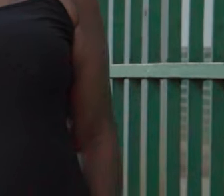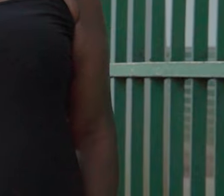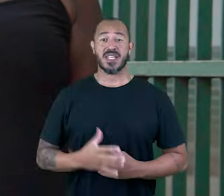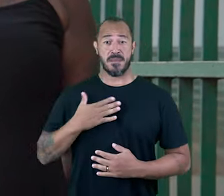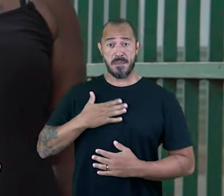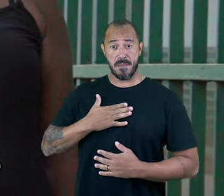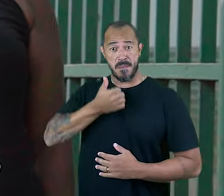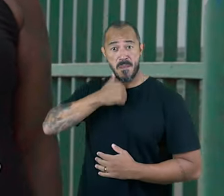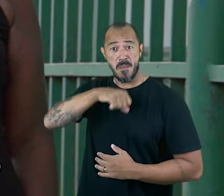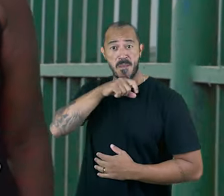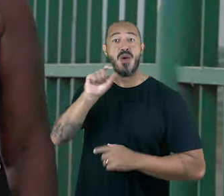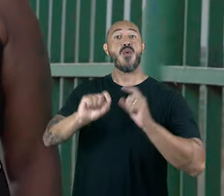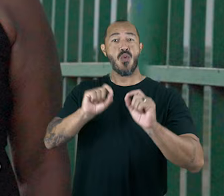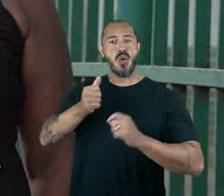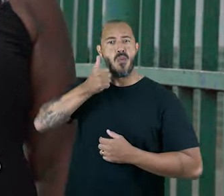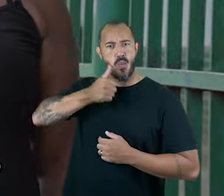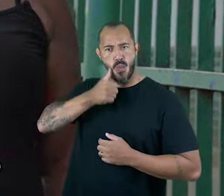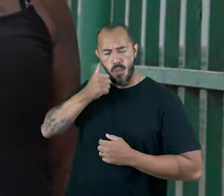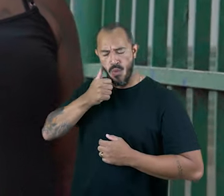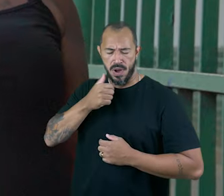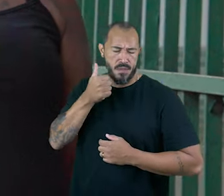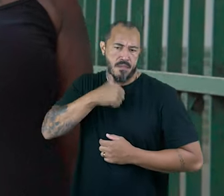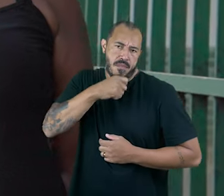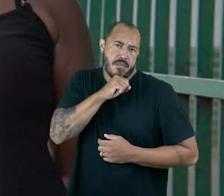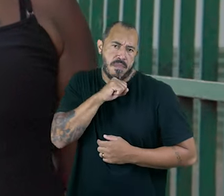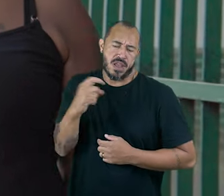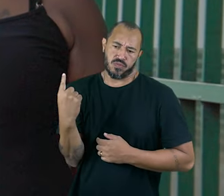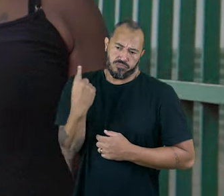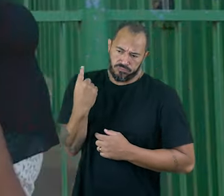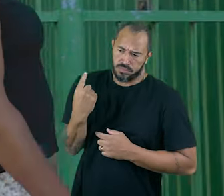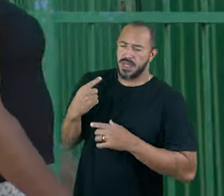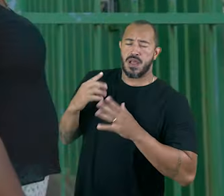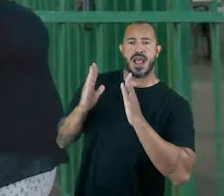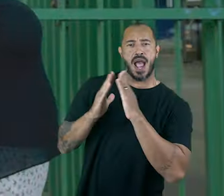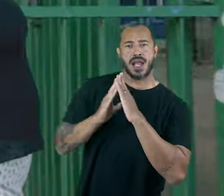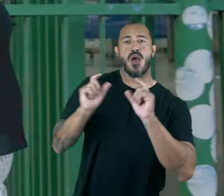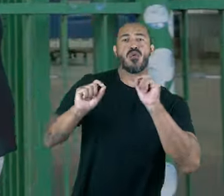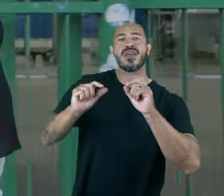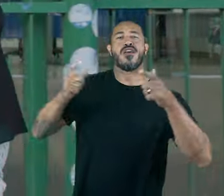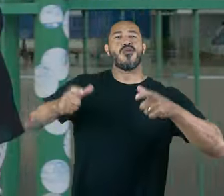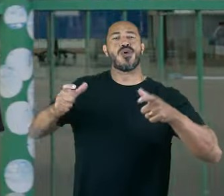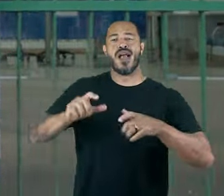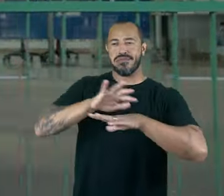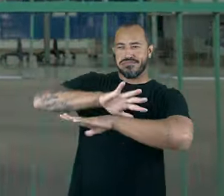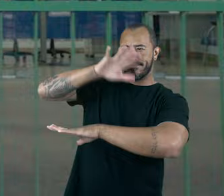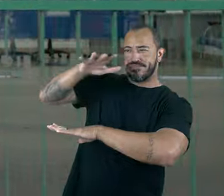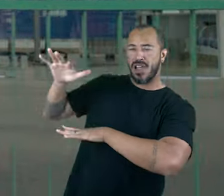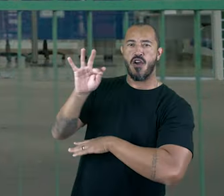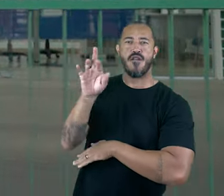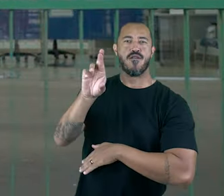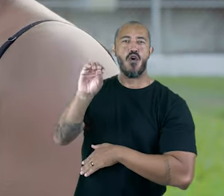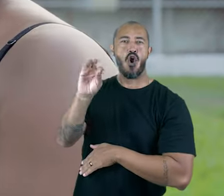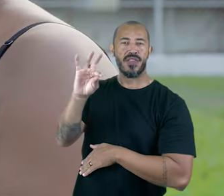Minha mãe, ela é uma mulher que ela é mãe solo. Primeiro lugar que a gente morou na época foi no Forte São João. Com o tempo, ela